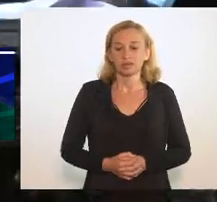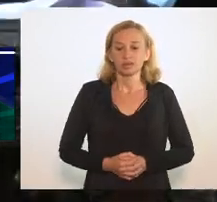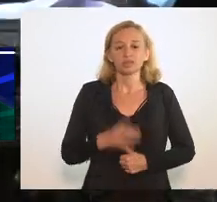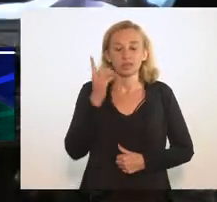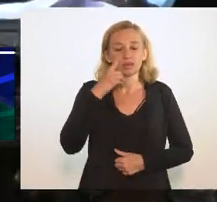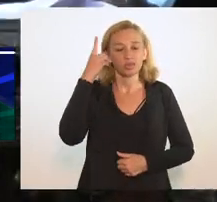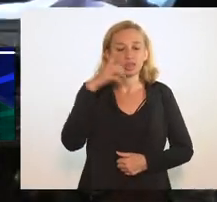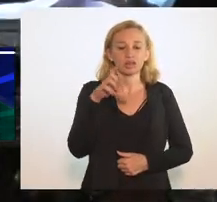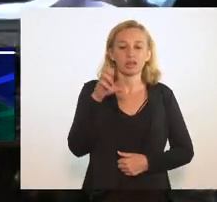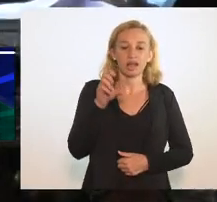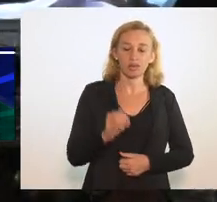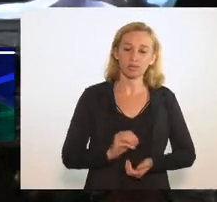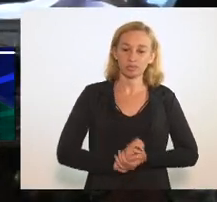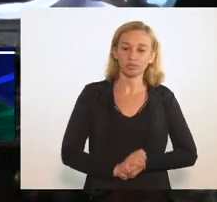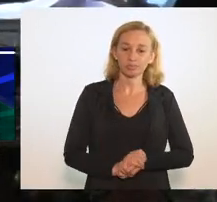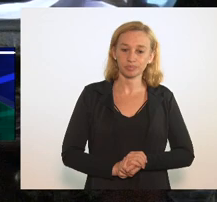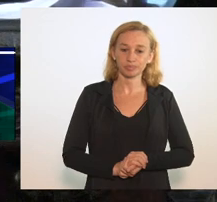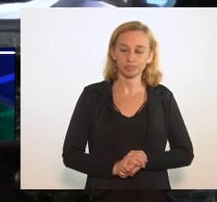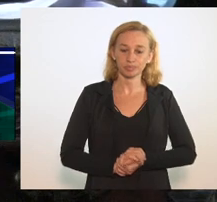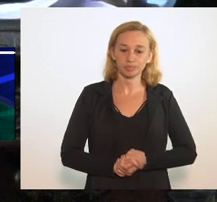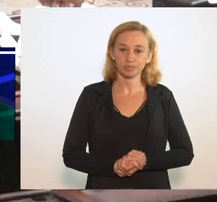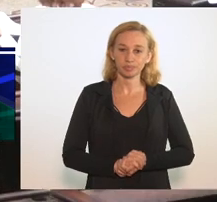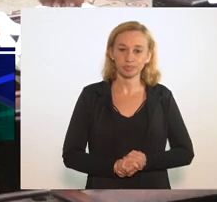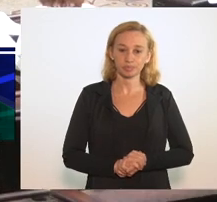Deputado Léo Vieira.